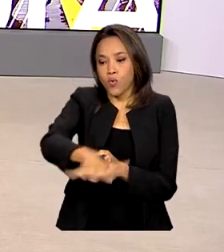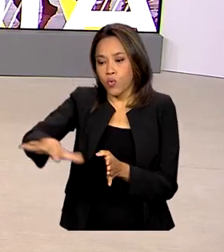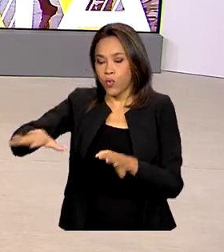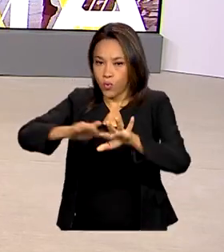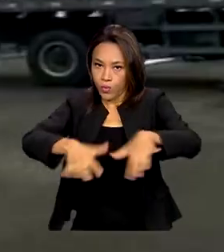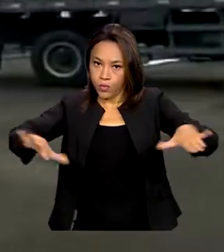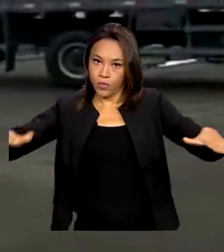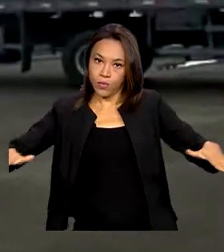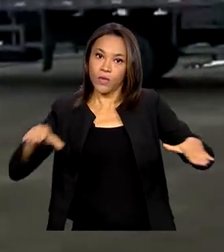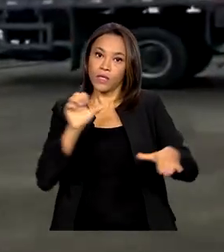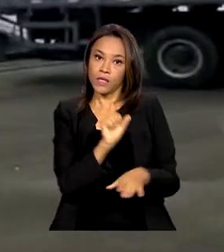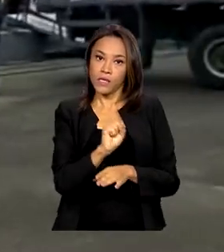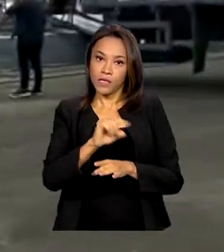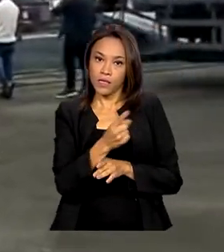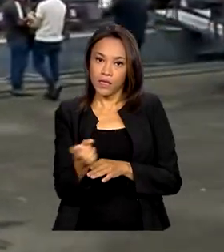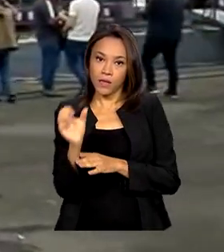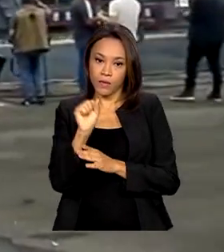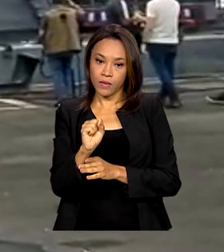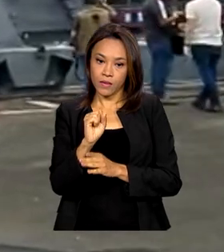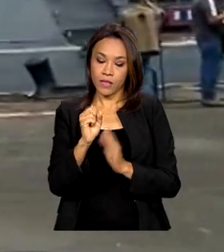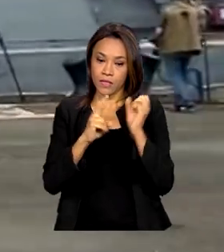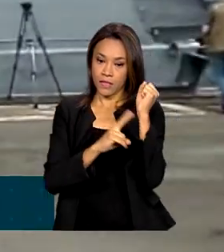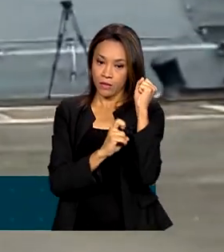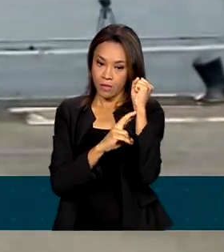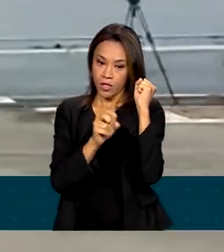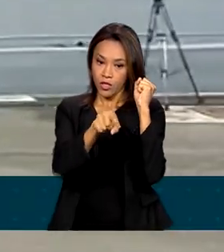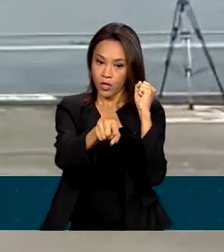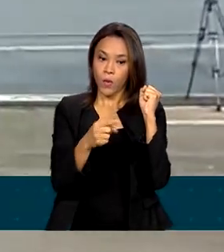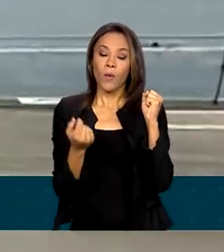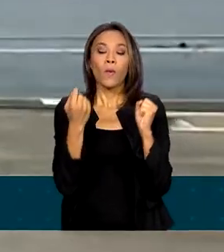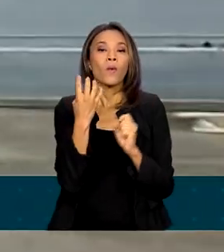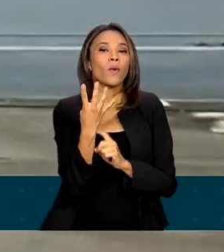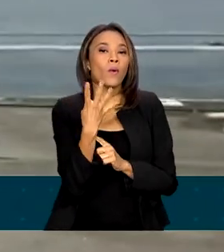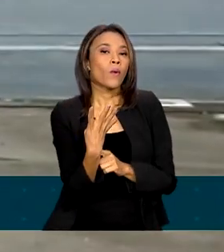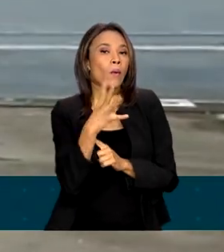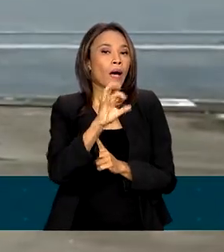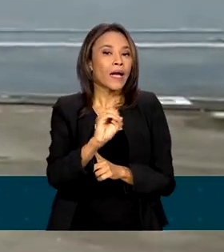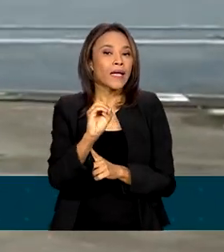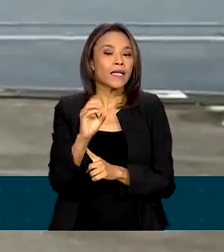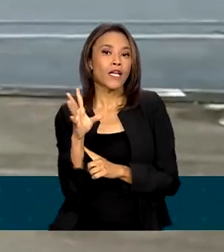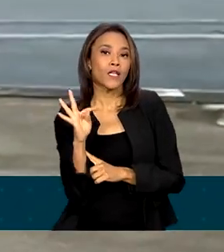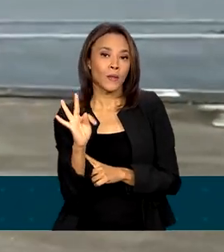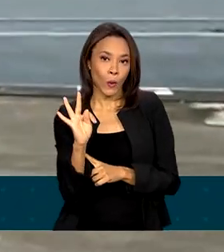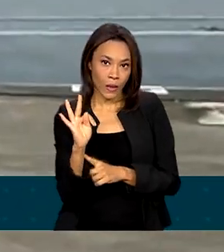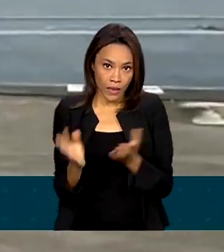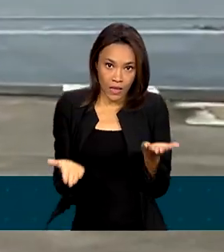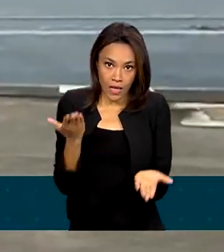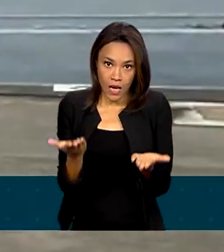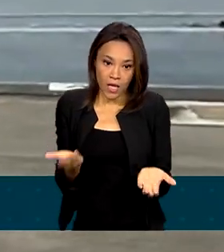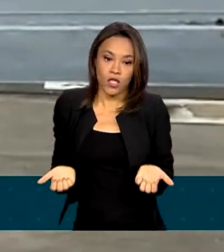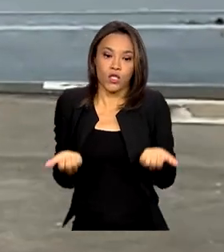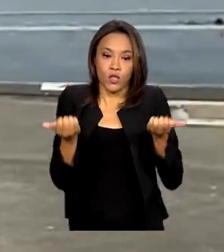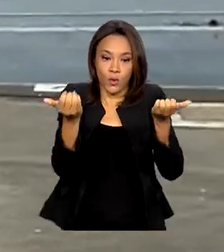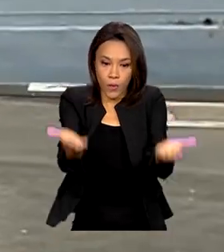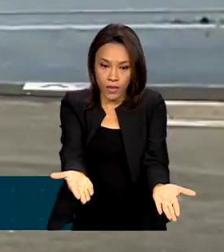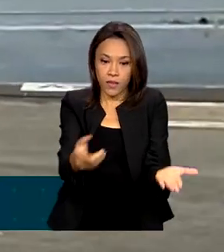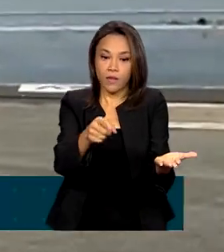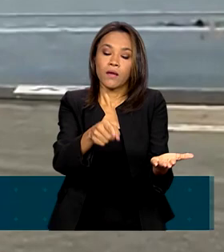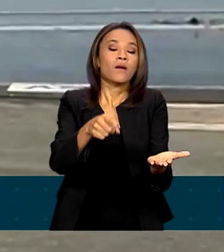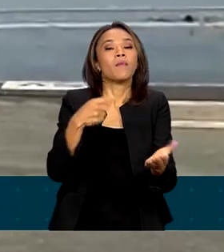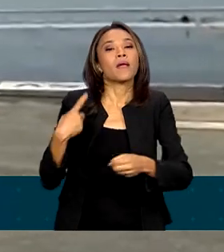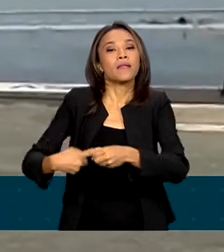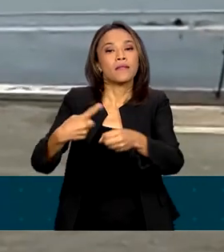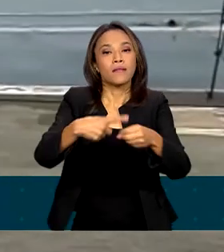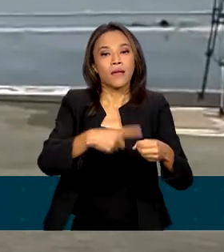paulista com cerca de 40 toneladas de doações para a cidade que foi a mais atingida pelas